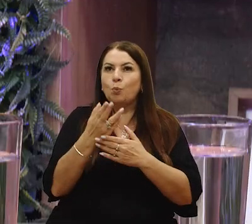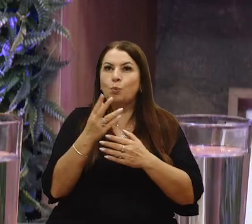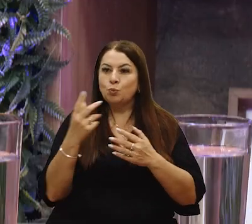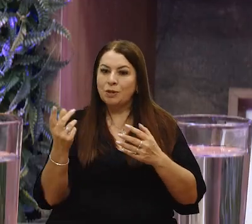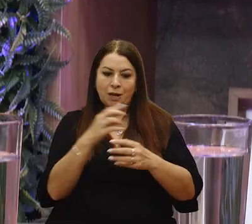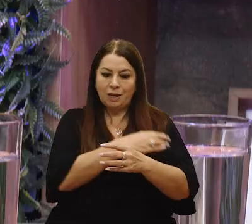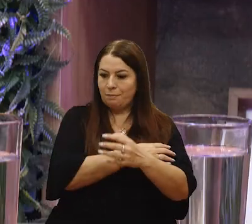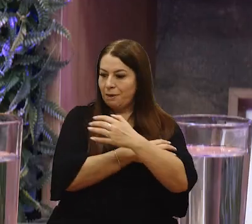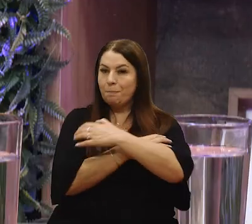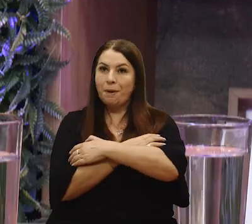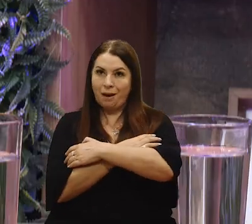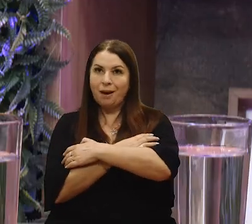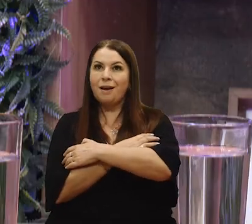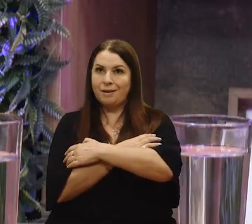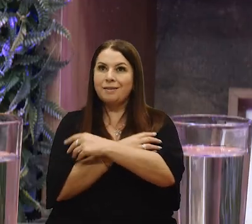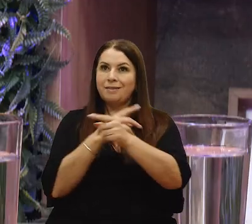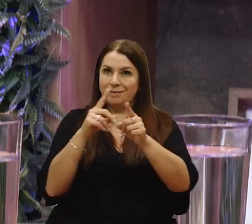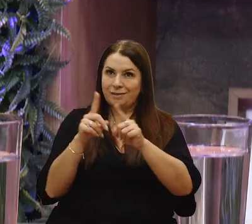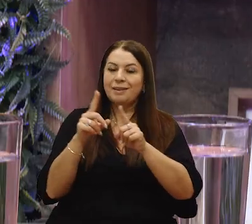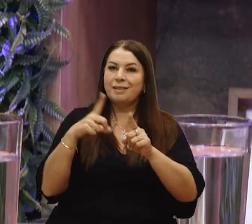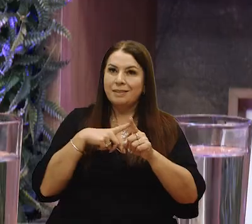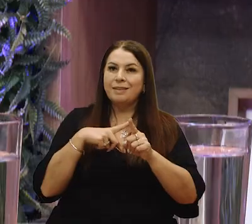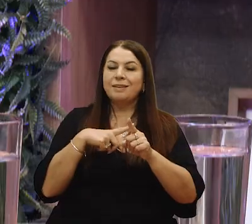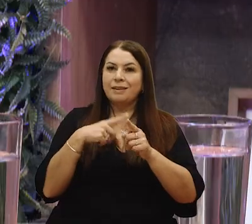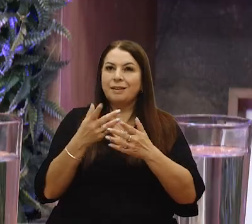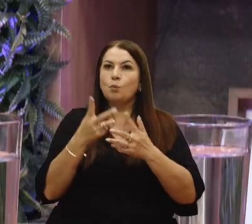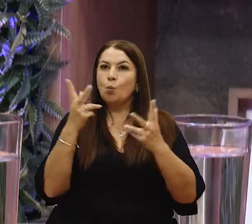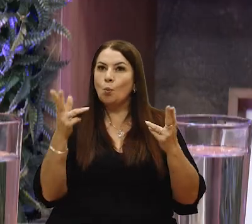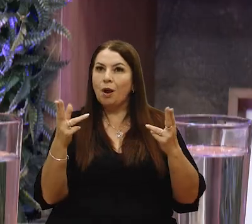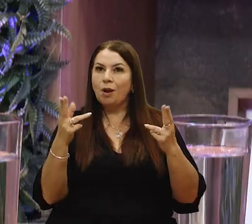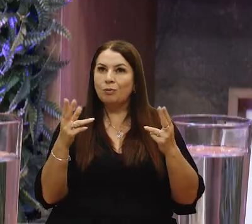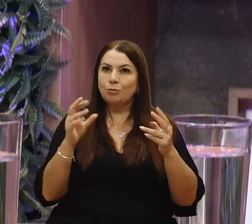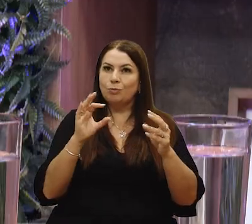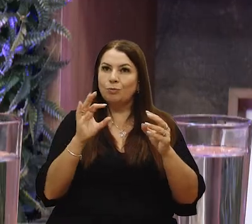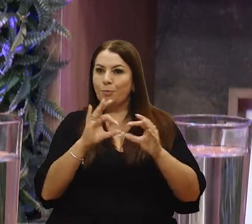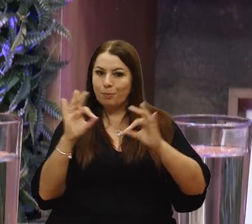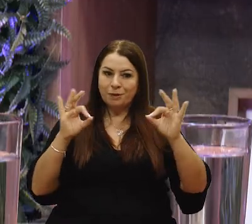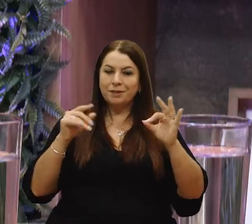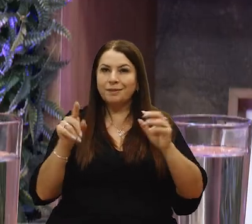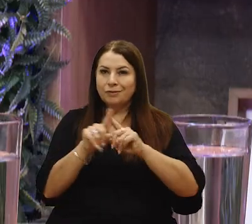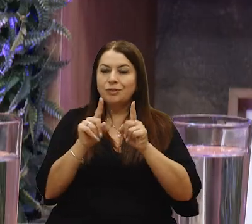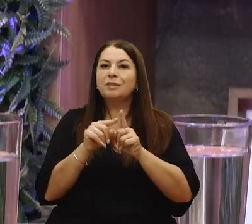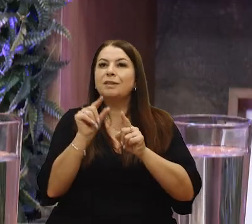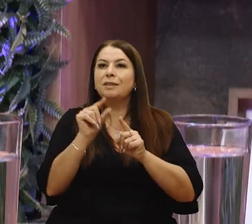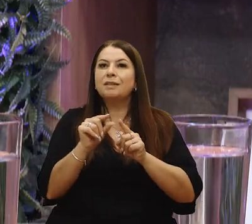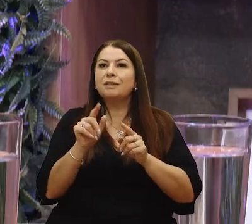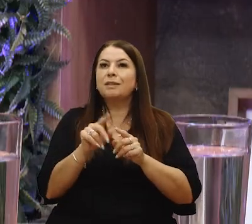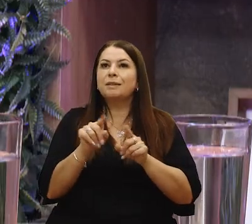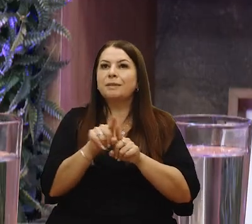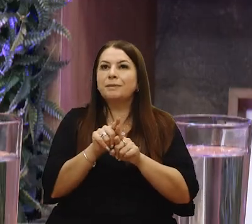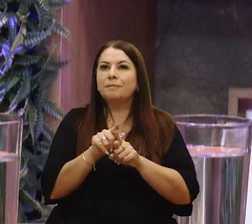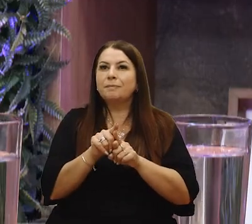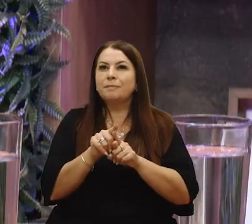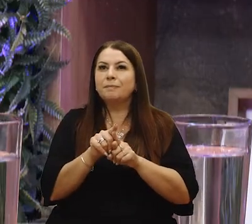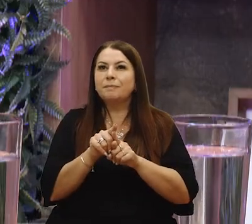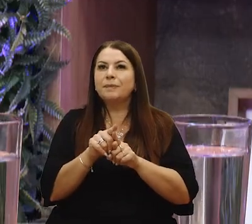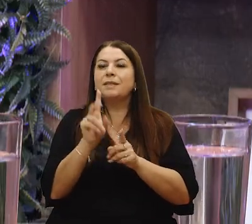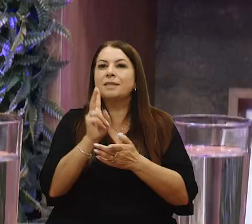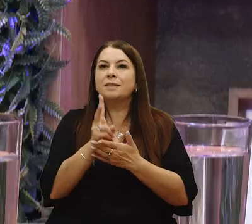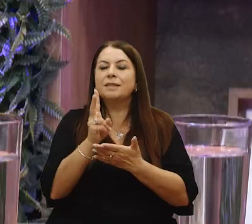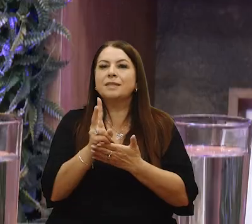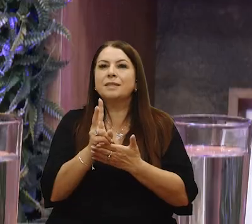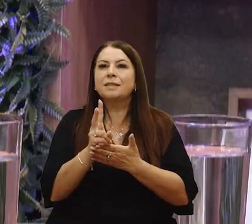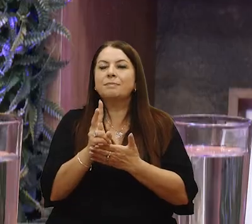uma celulite, A gente tem como se fossem uns granulozinhos embaixo dessa perna, que a gente sente, Até porque a gordura do lipedema ela é uma gordura diferente da